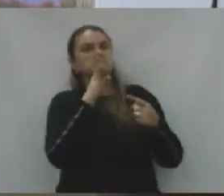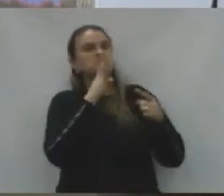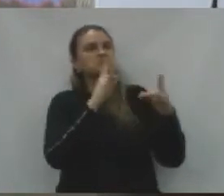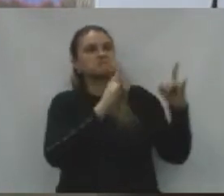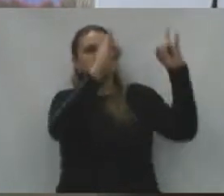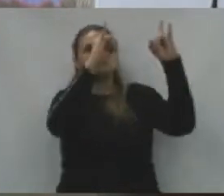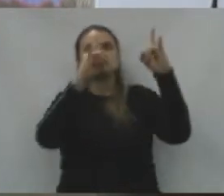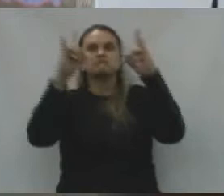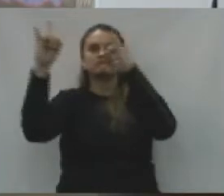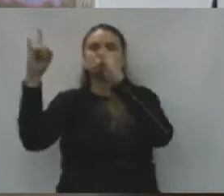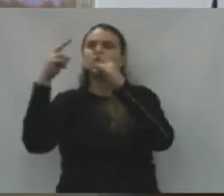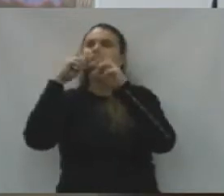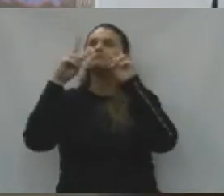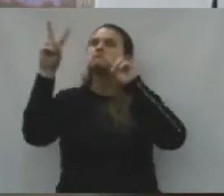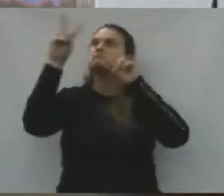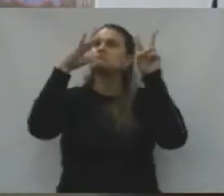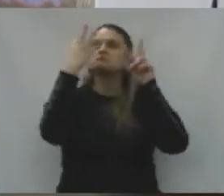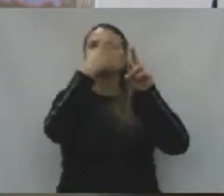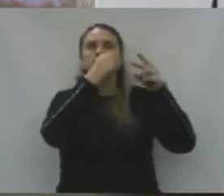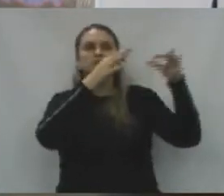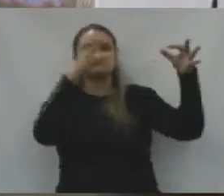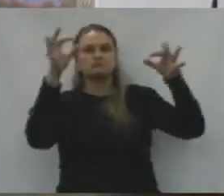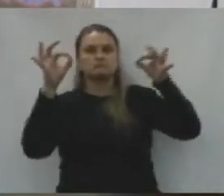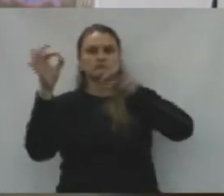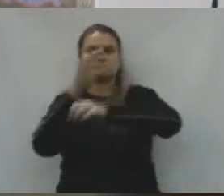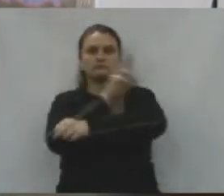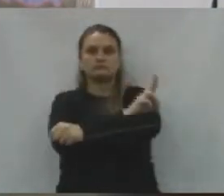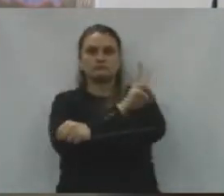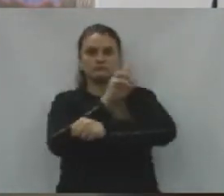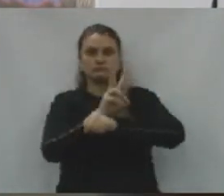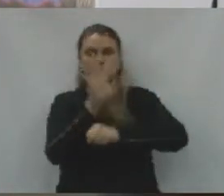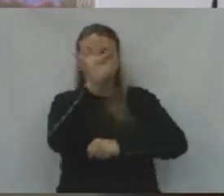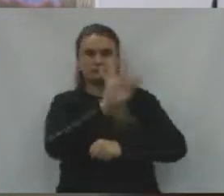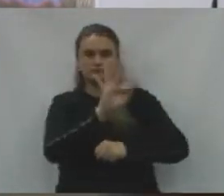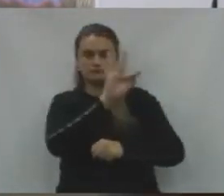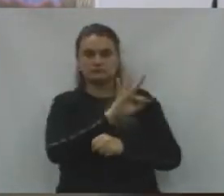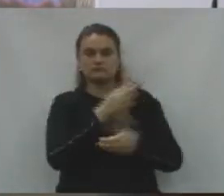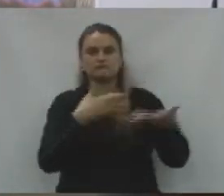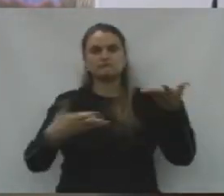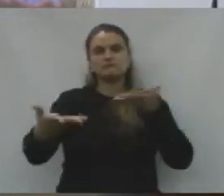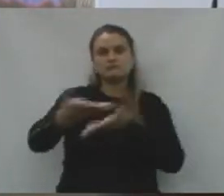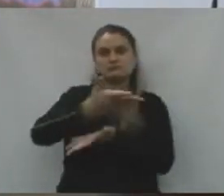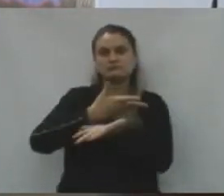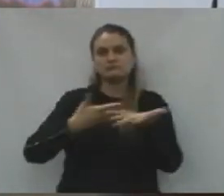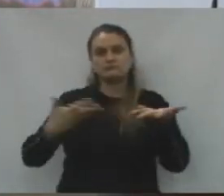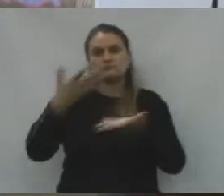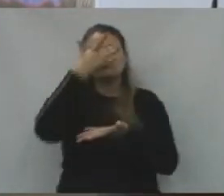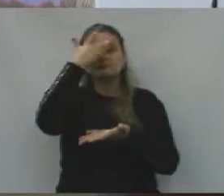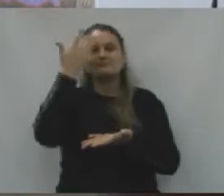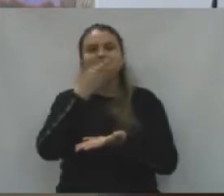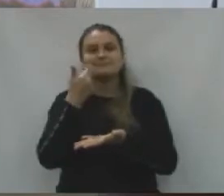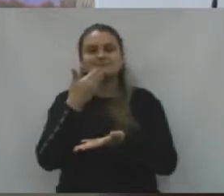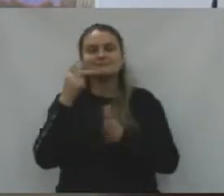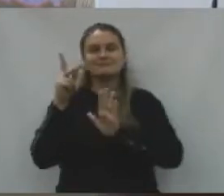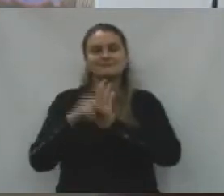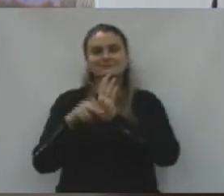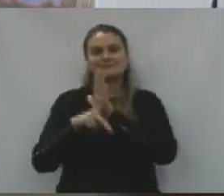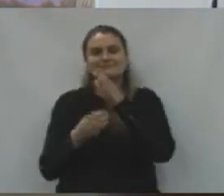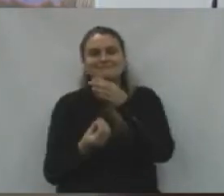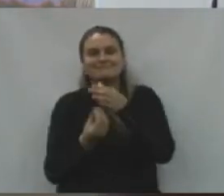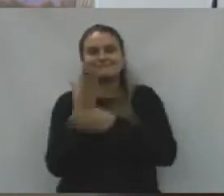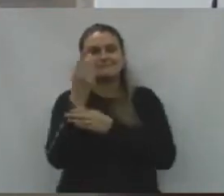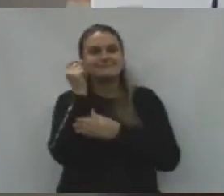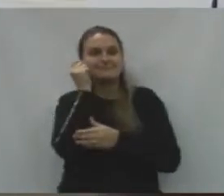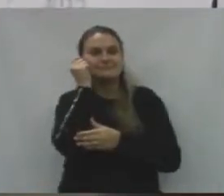conhecendo a estrutura, vendo como está a Uniuv, participando, fazendo essa interação necessária para que mais e melhores